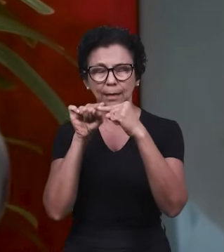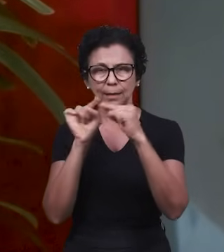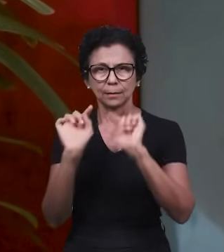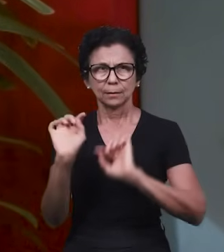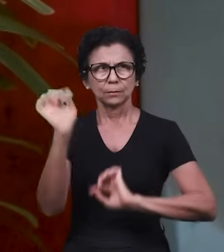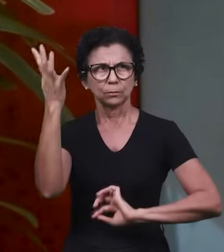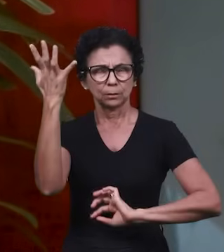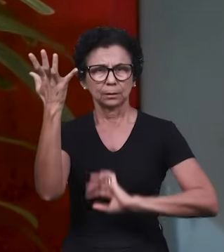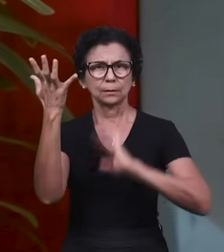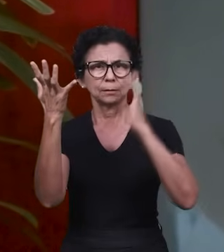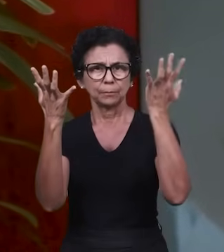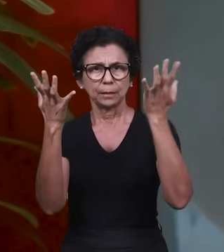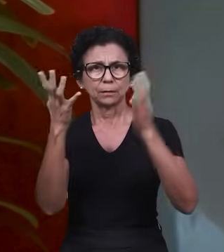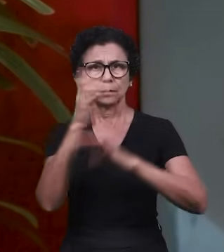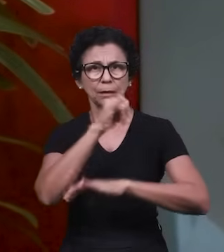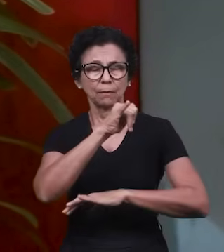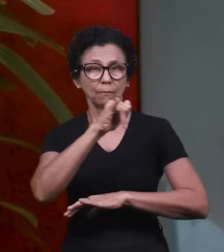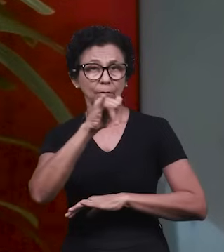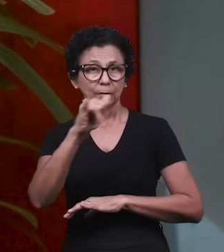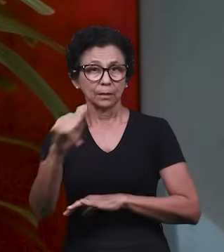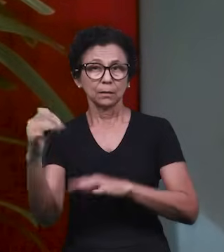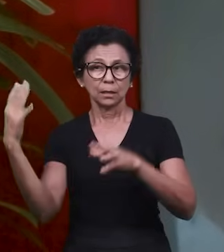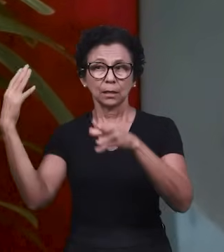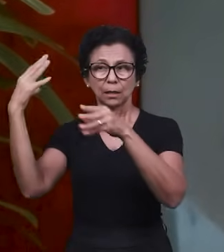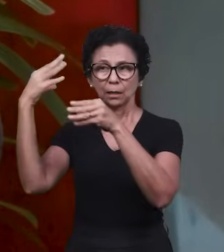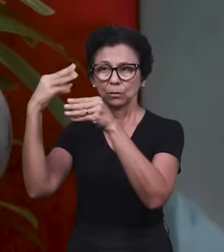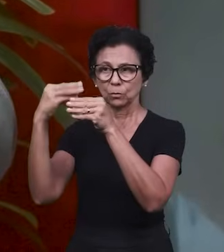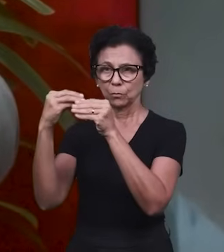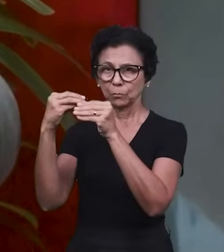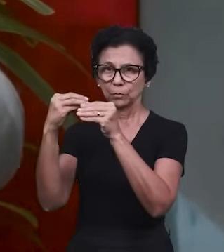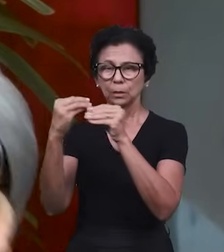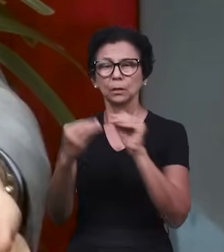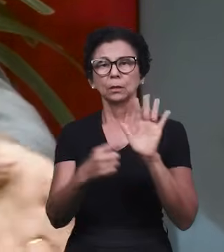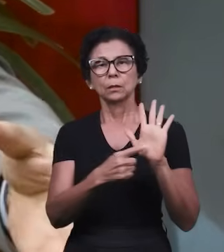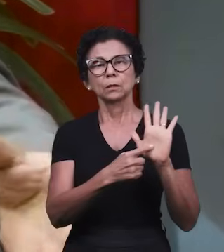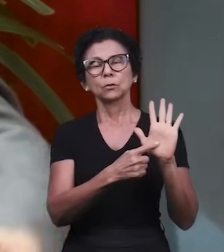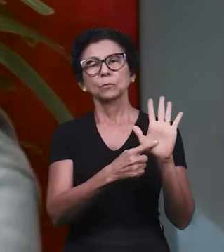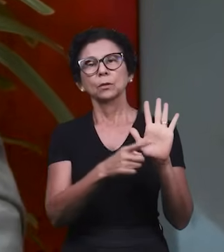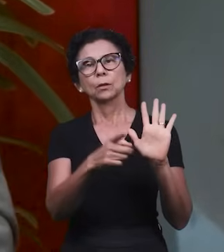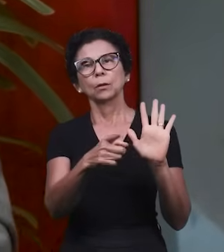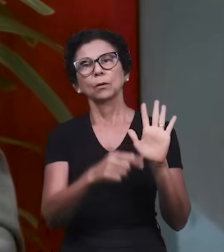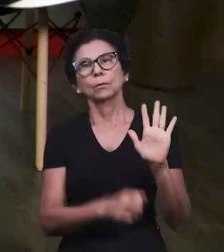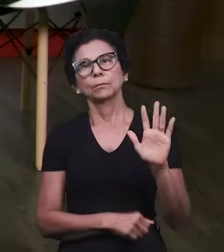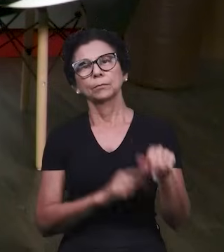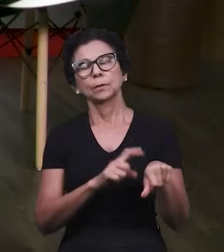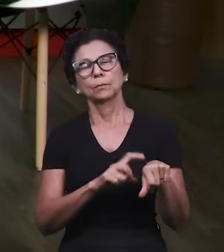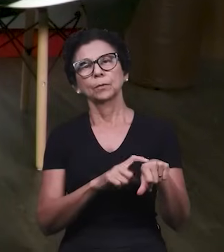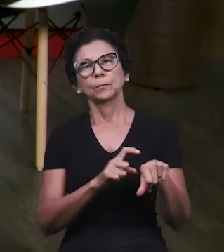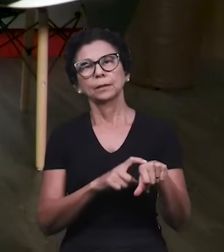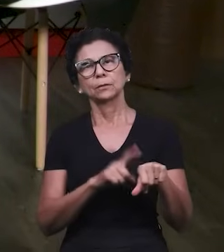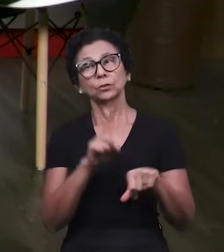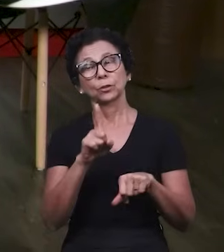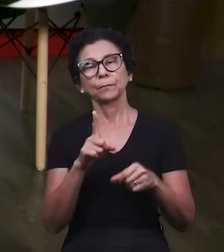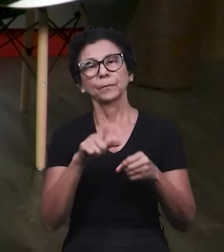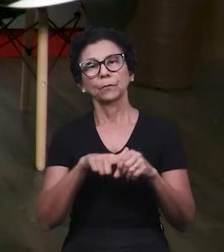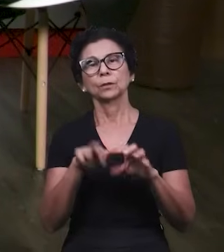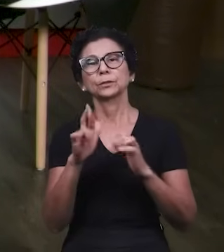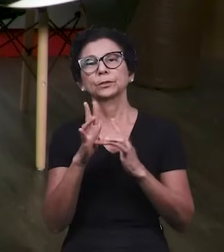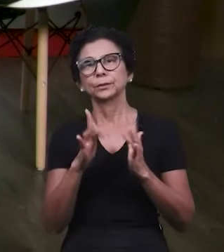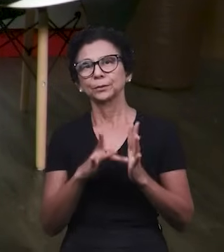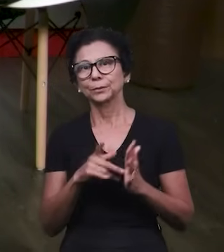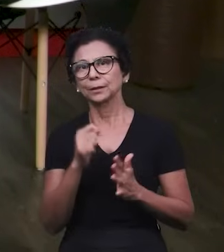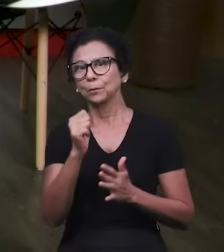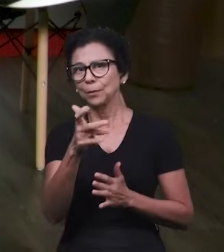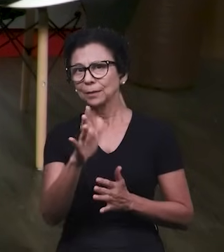esses sinais bíblicos para dizer às pessoas: olha, chegou o momento de olhar para o alto. Perfeitamente. Pastor